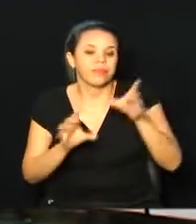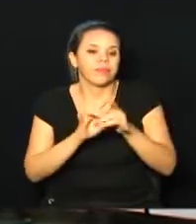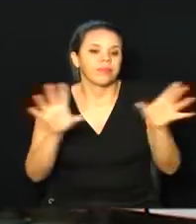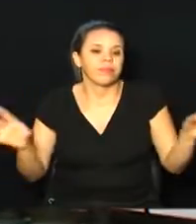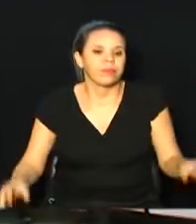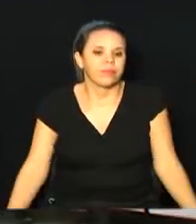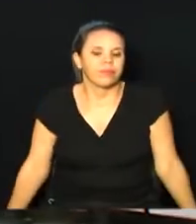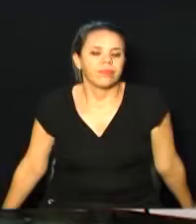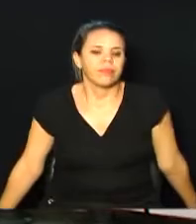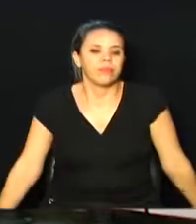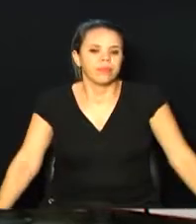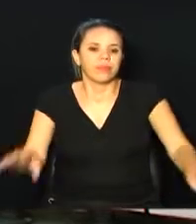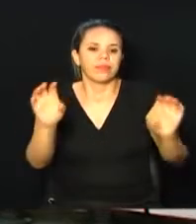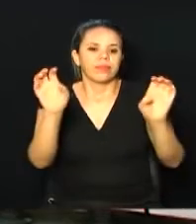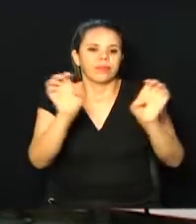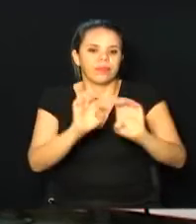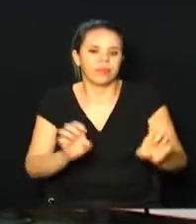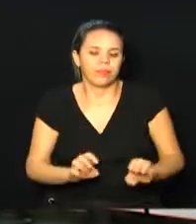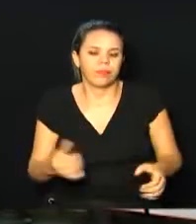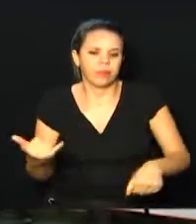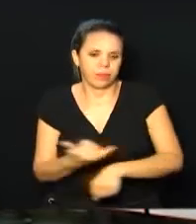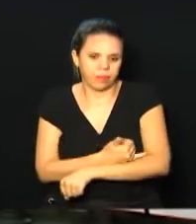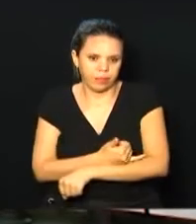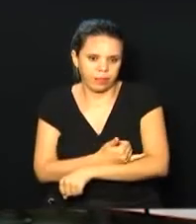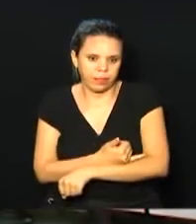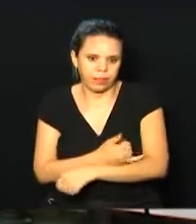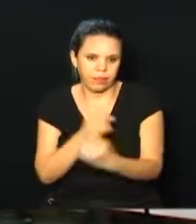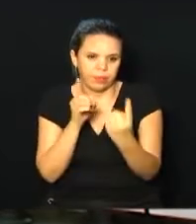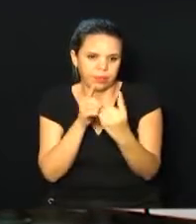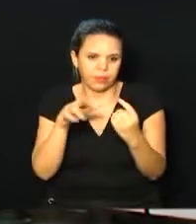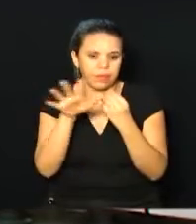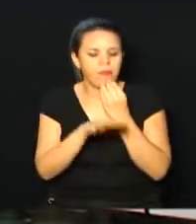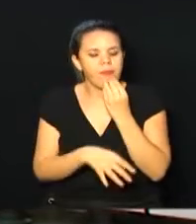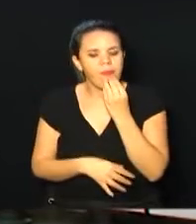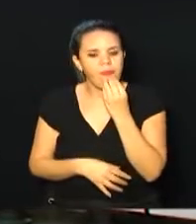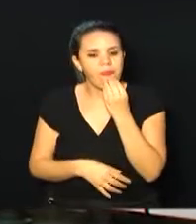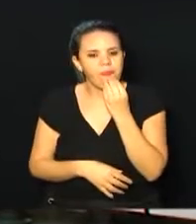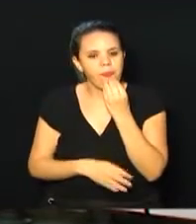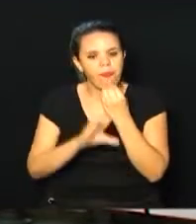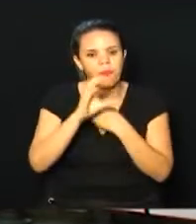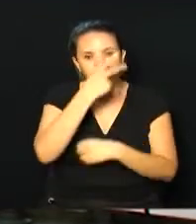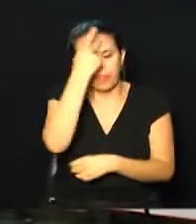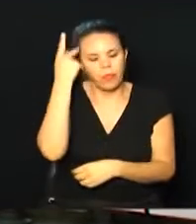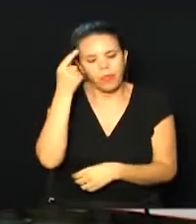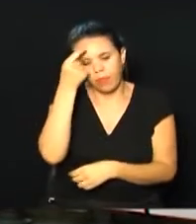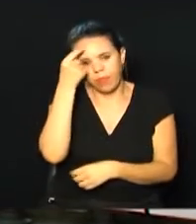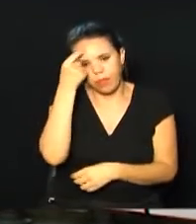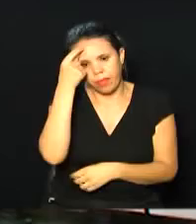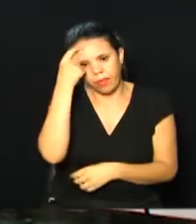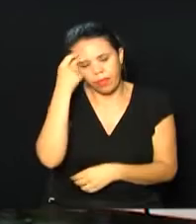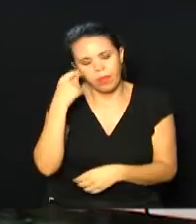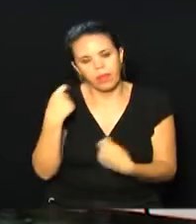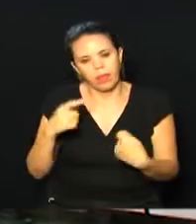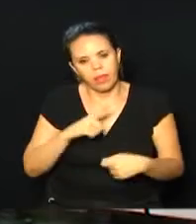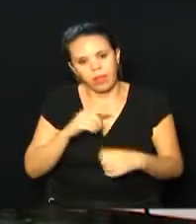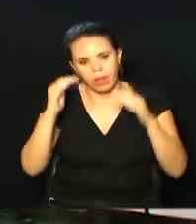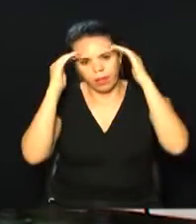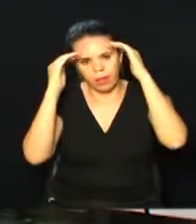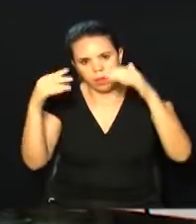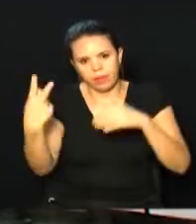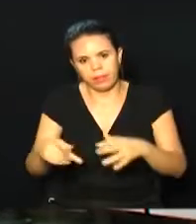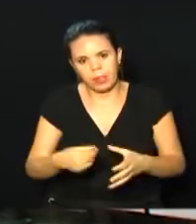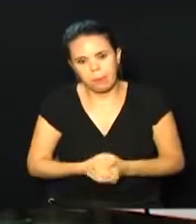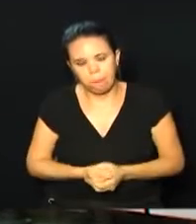a estrutura, a infraestrutura, o serviço, o cidadão se conscientizando de que ele tem que cumprir a parte